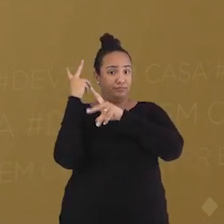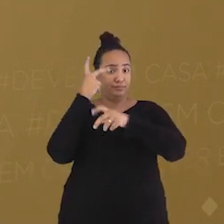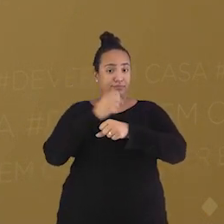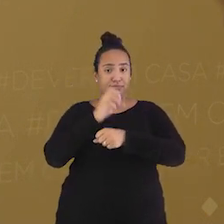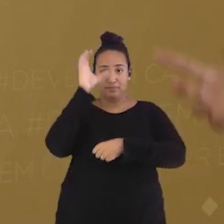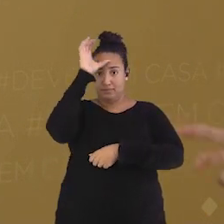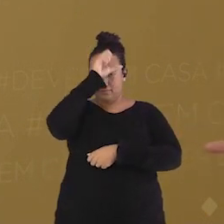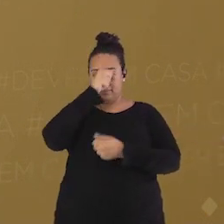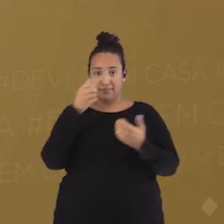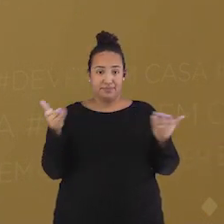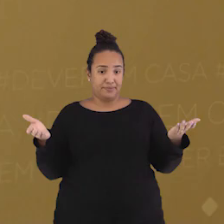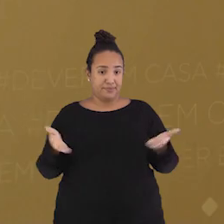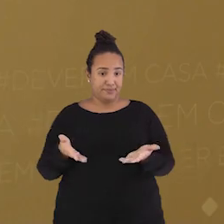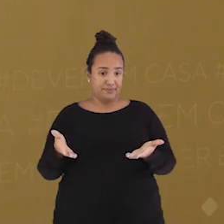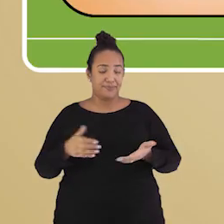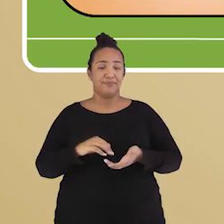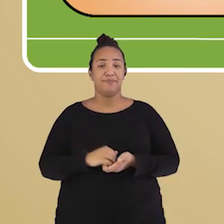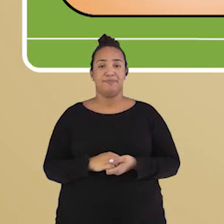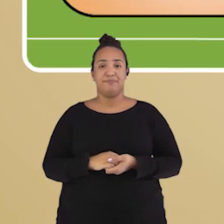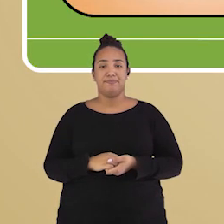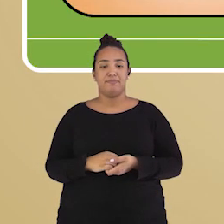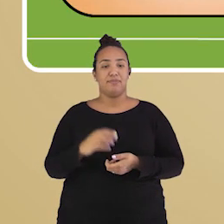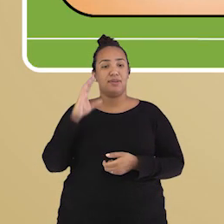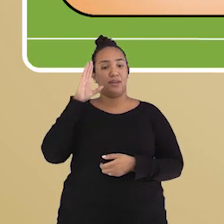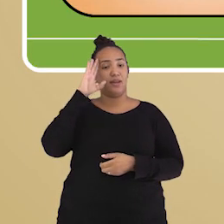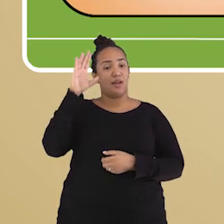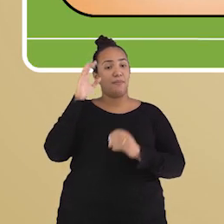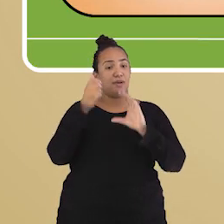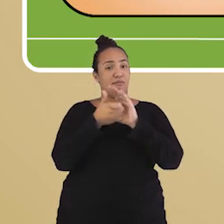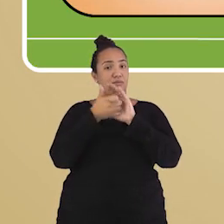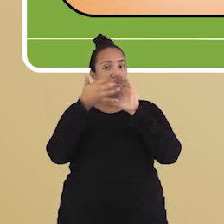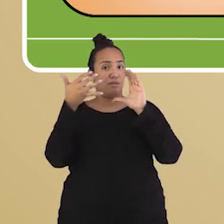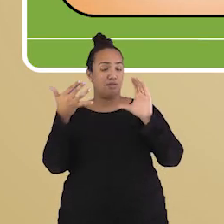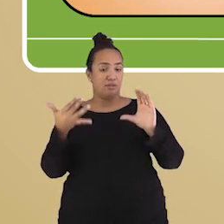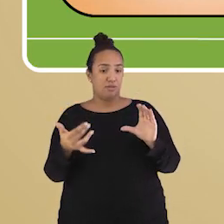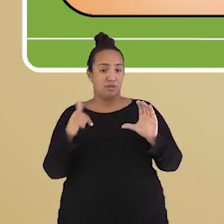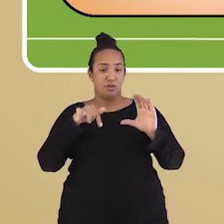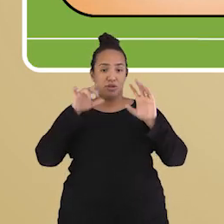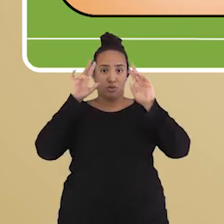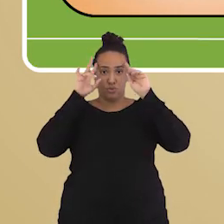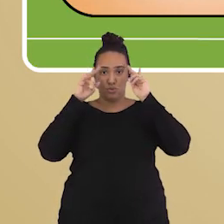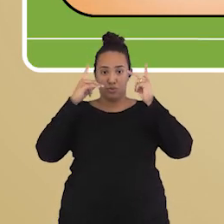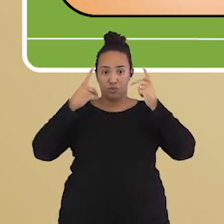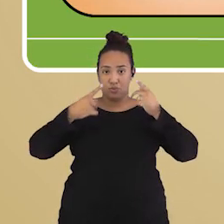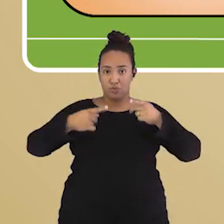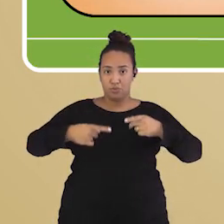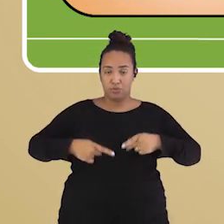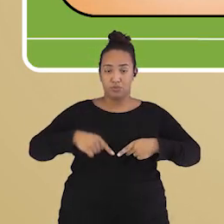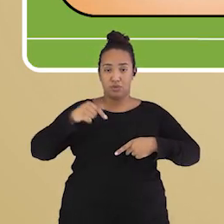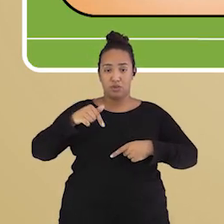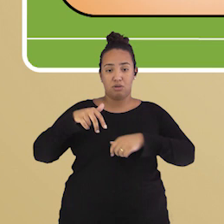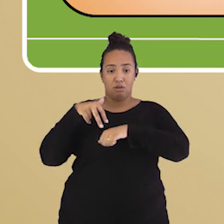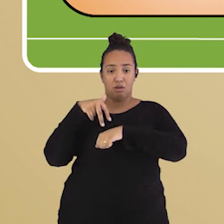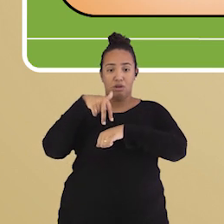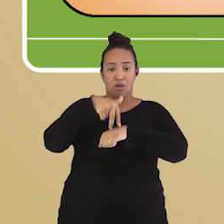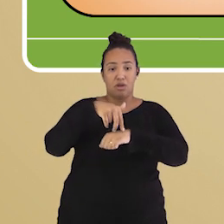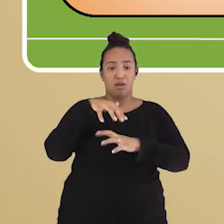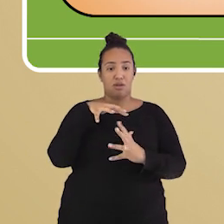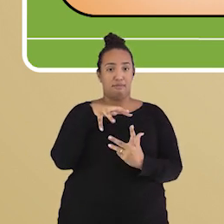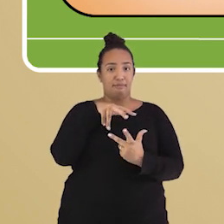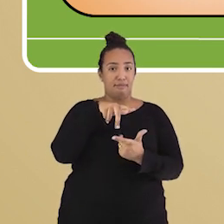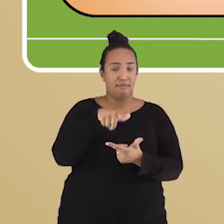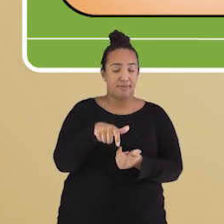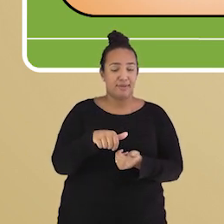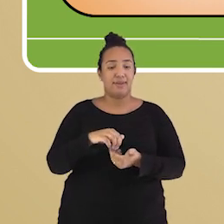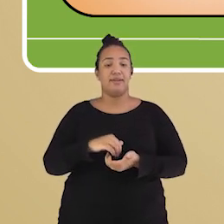o que vimos durante essa aula? As principais características que fizeram os seres humanos ocuparem a Terra com